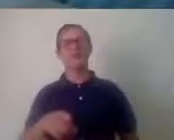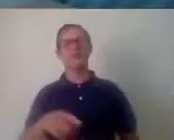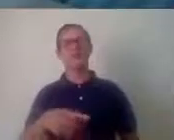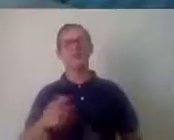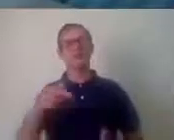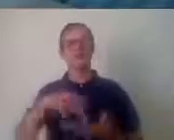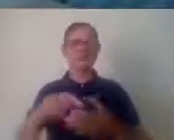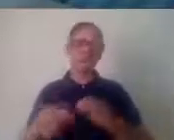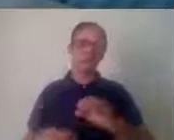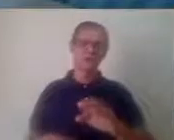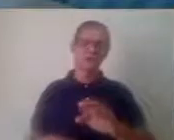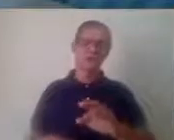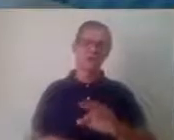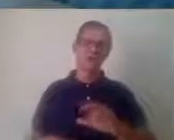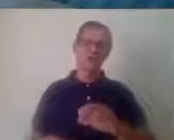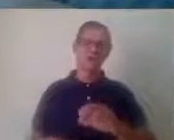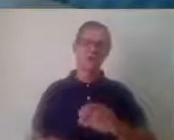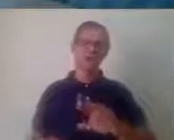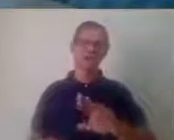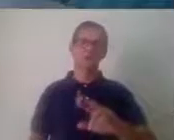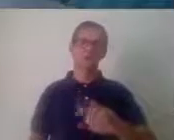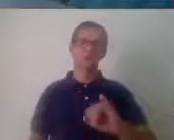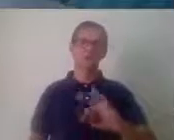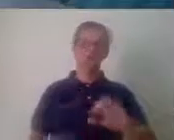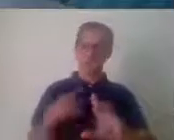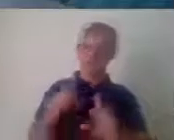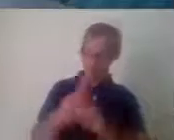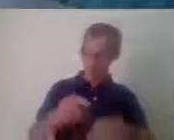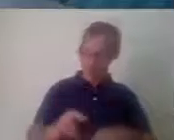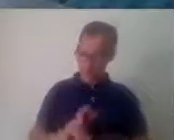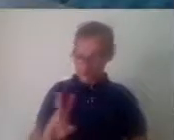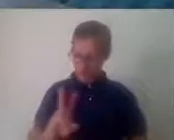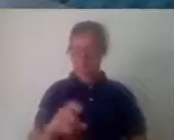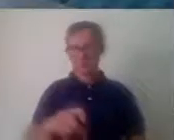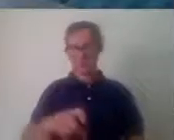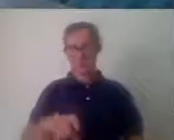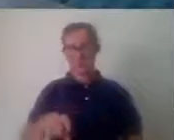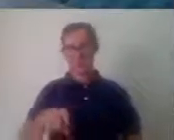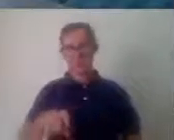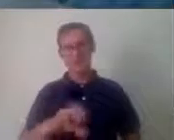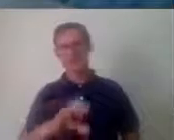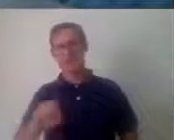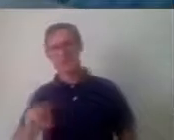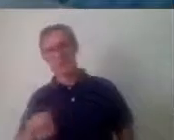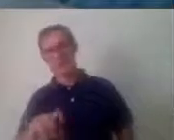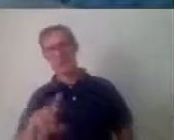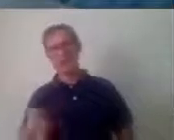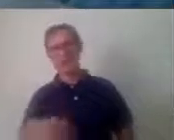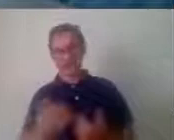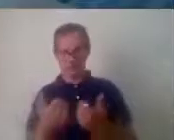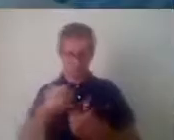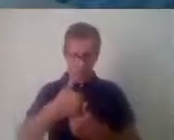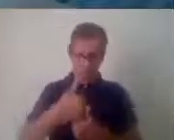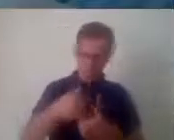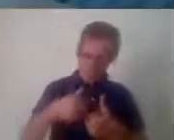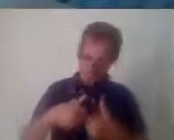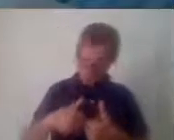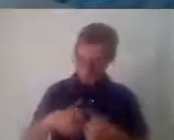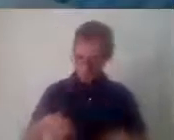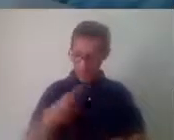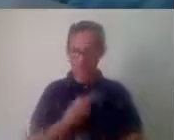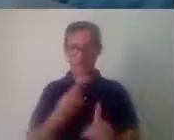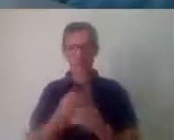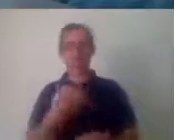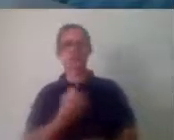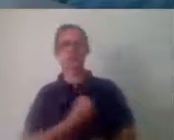ponto crítico que você encontrou, que é o valor de x que zera a sua derivada, e substitui, tá? Nesse caso, a gente encontrou um